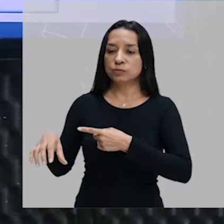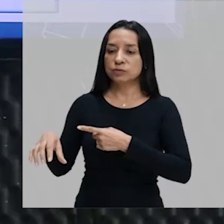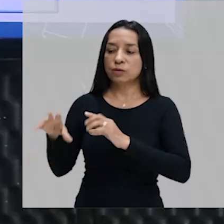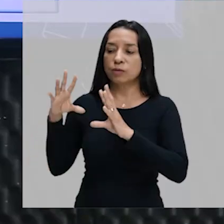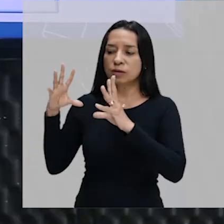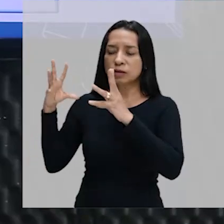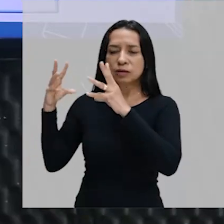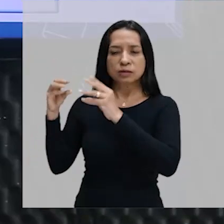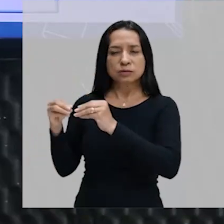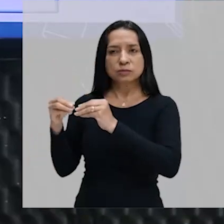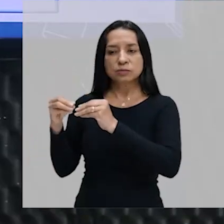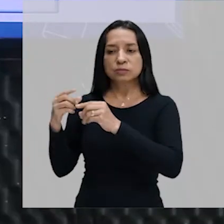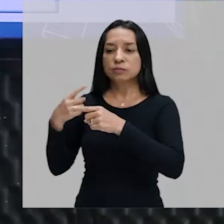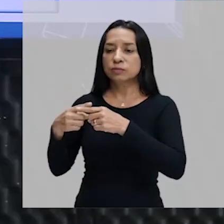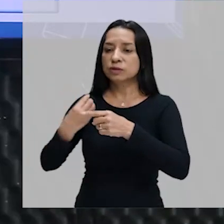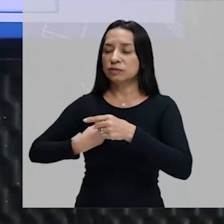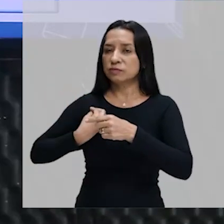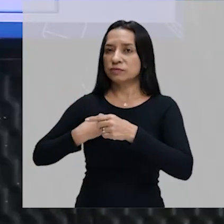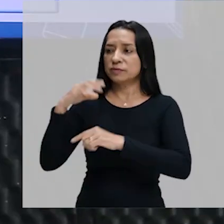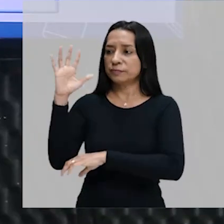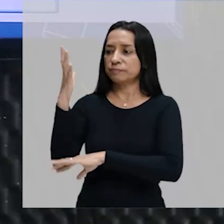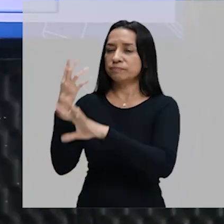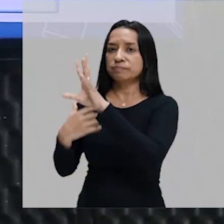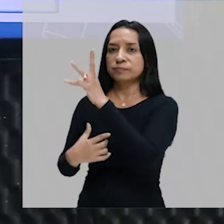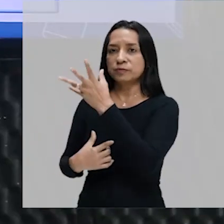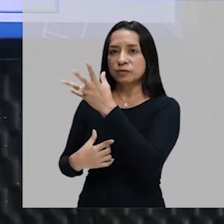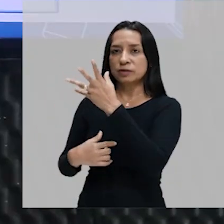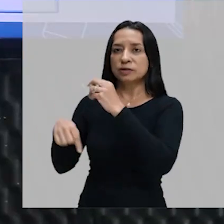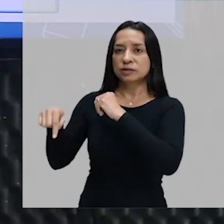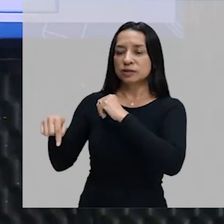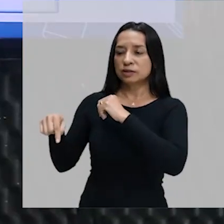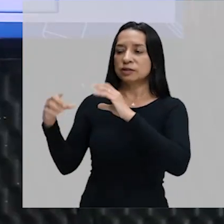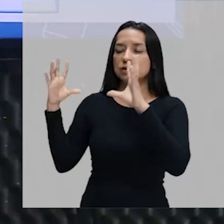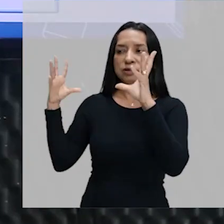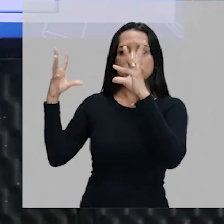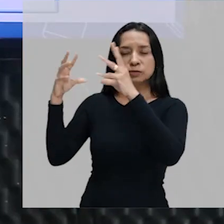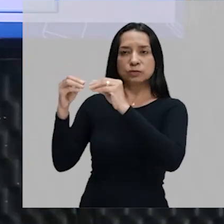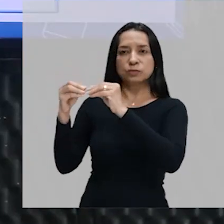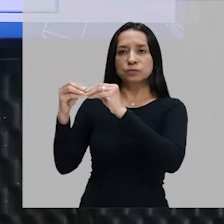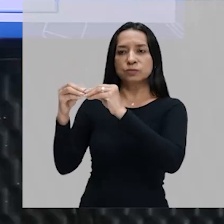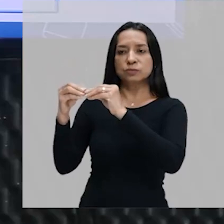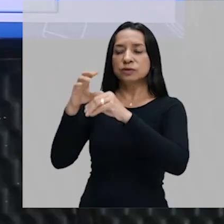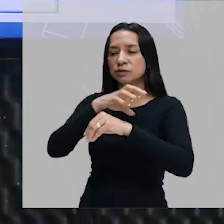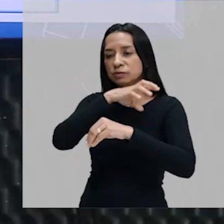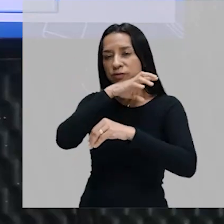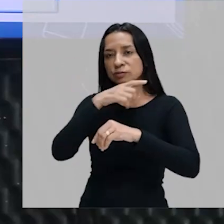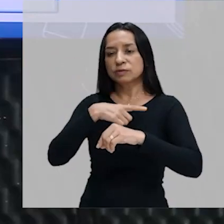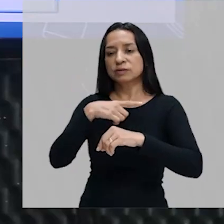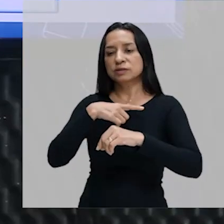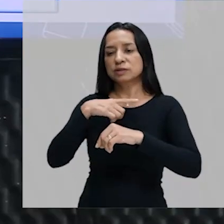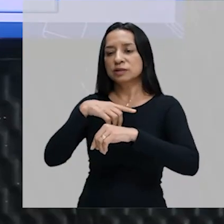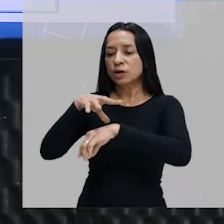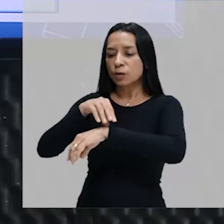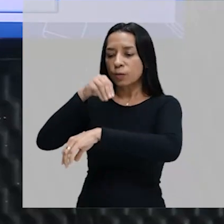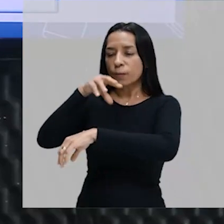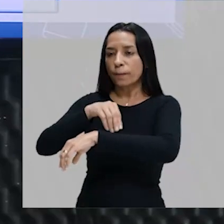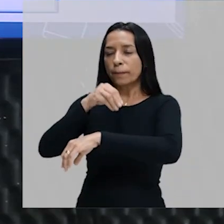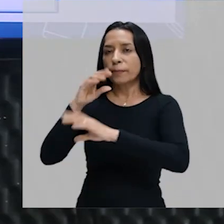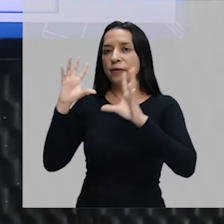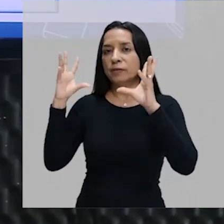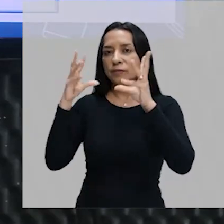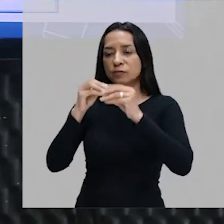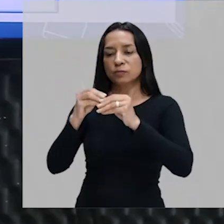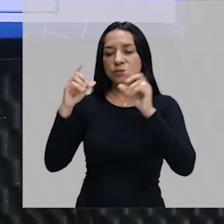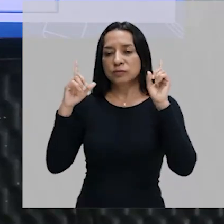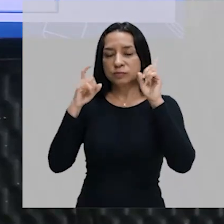escuros? Sei lá, porque eles estão vivendo na floresta e a floresta é mais escura e os animais que tinham uma pelagem um pouco mais escura era